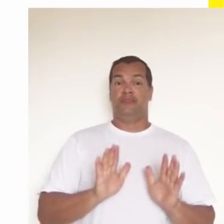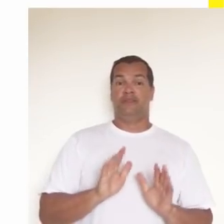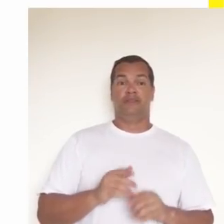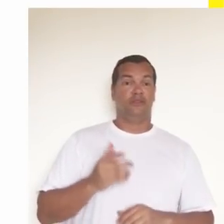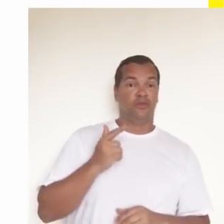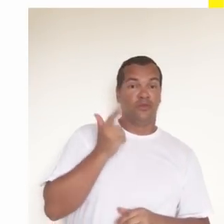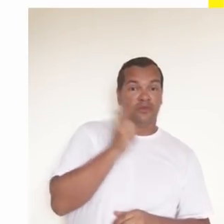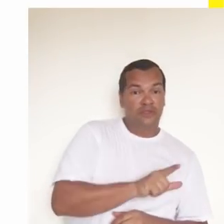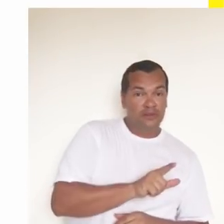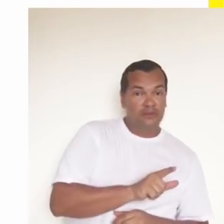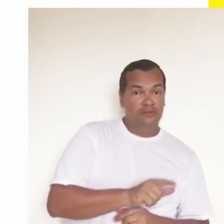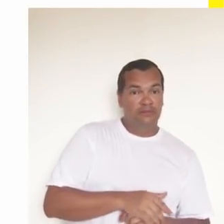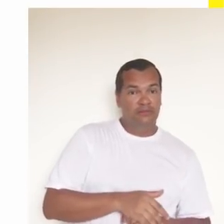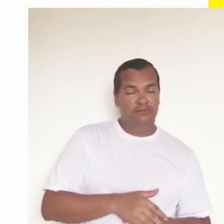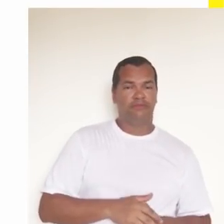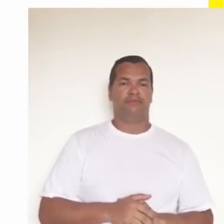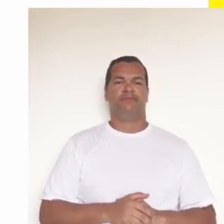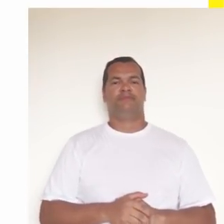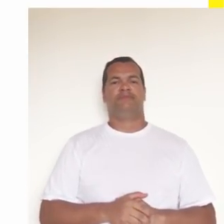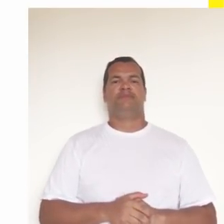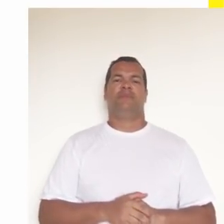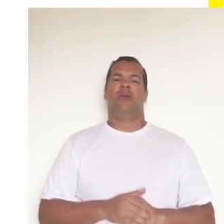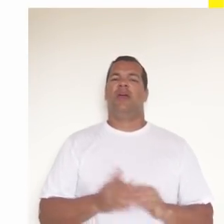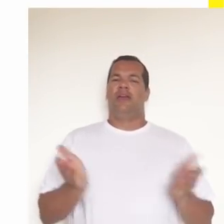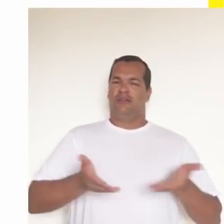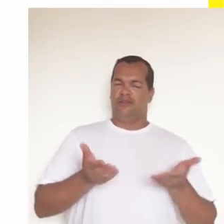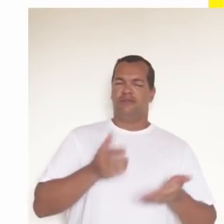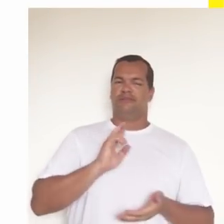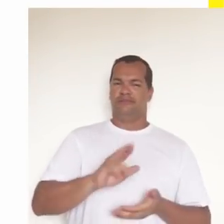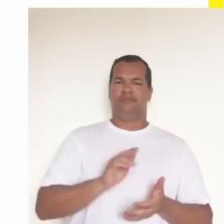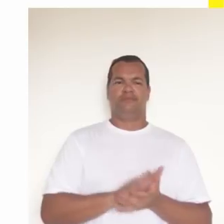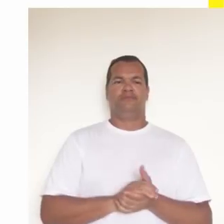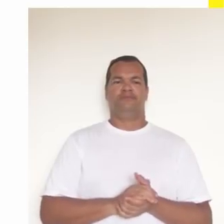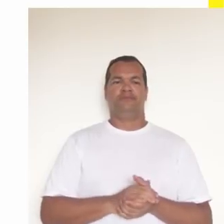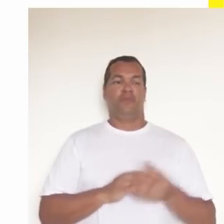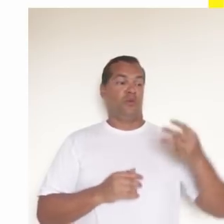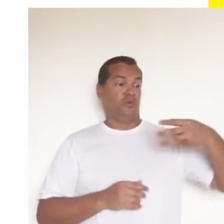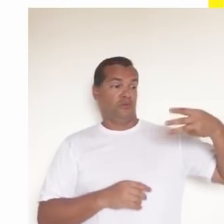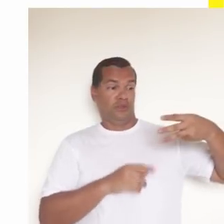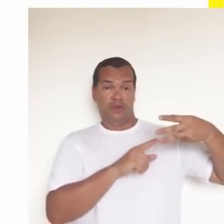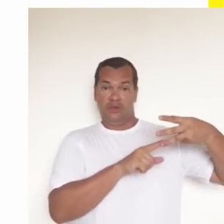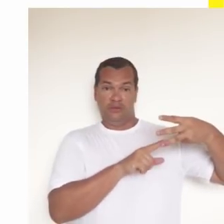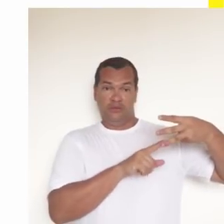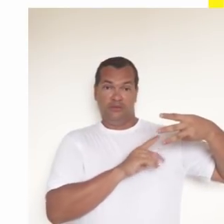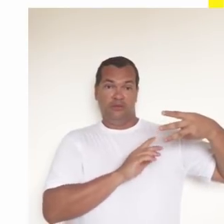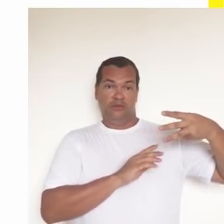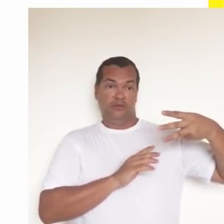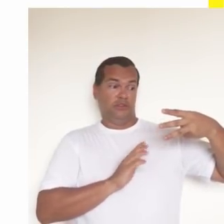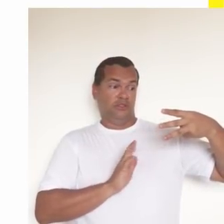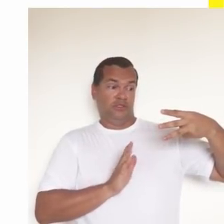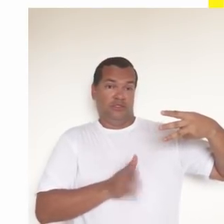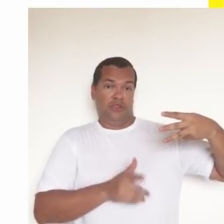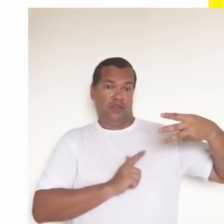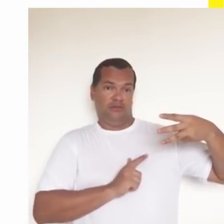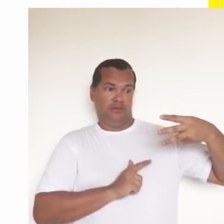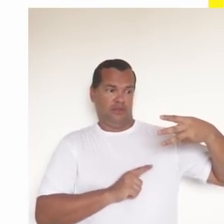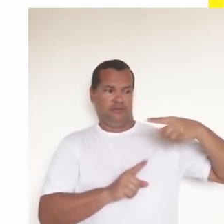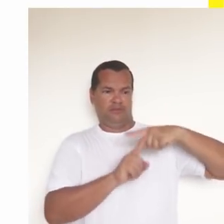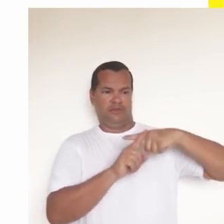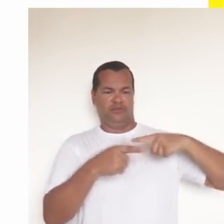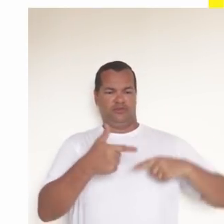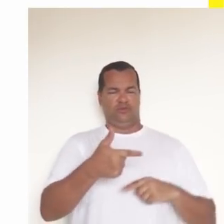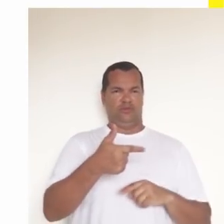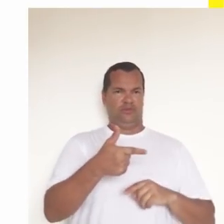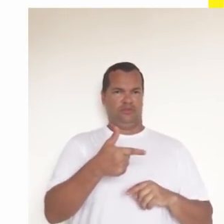E aí, conseguiu? Vamos lá. Veja, o 3, como o 3